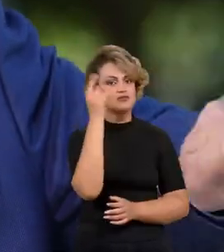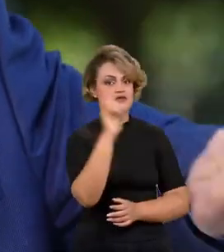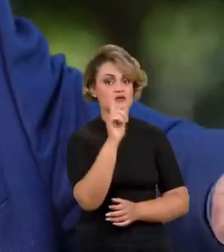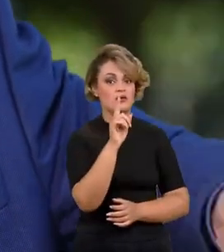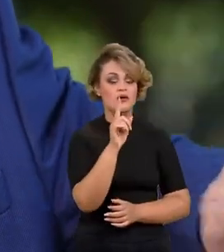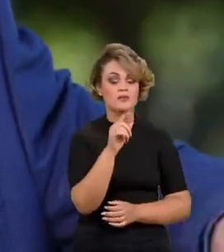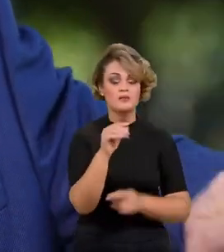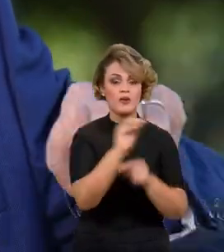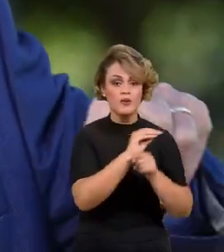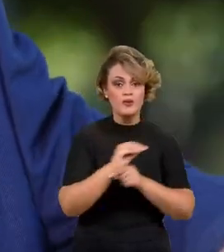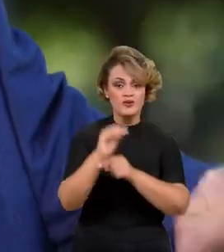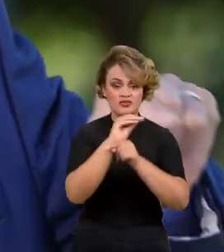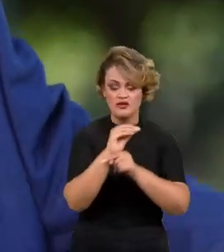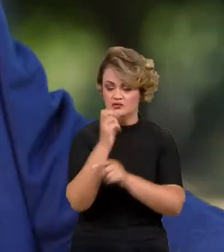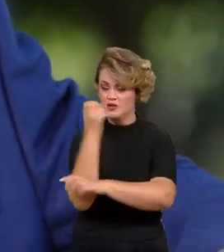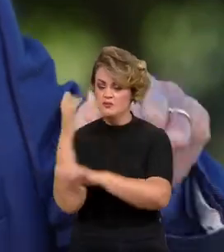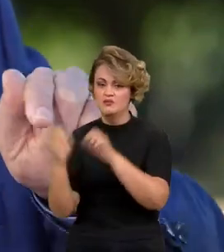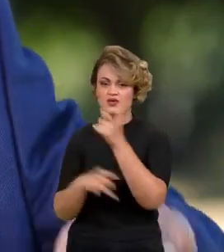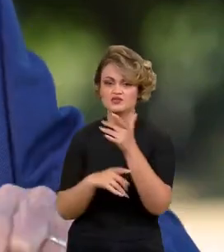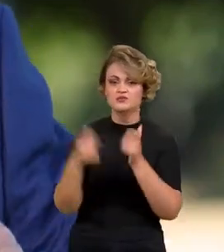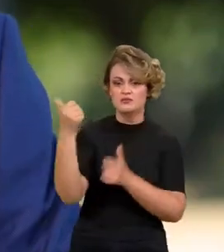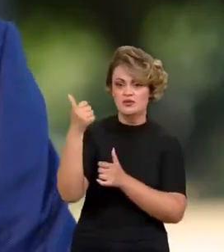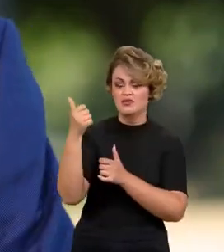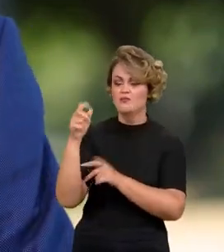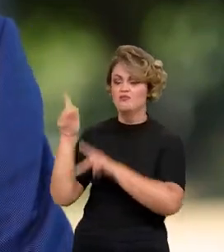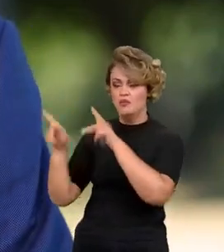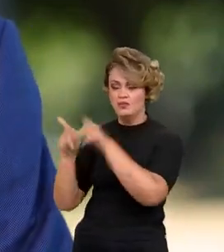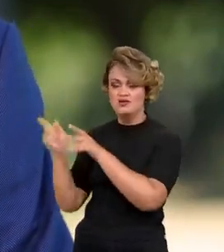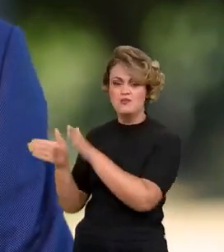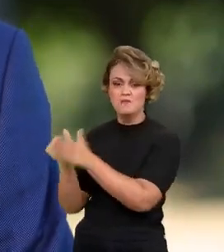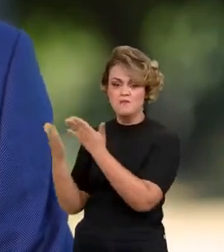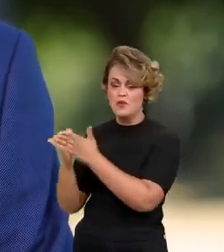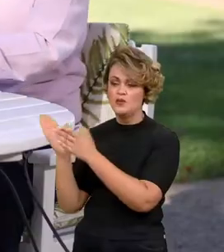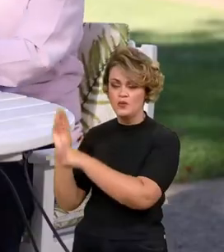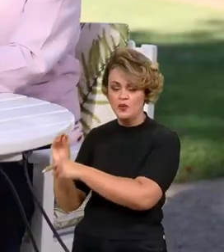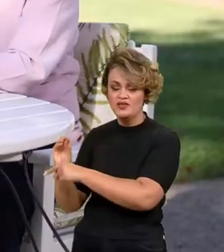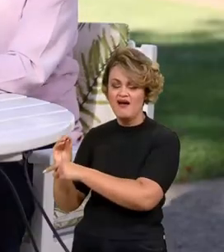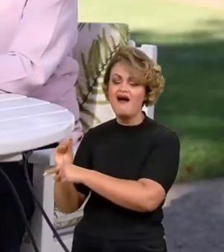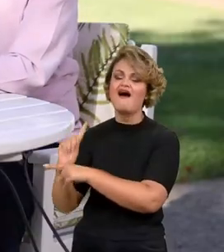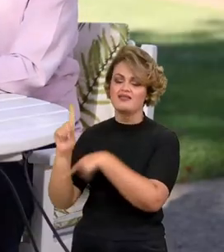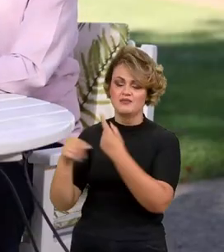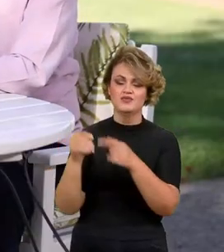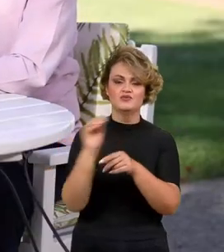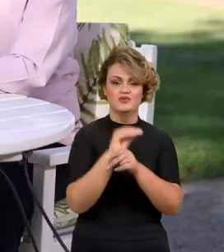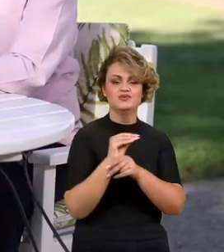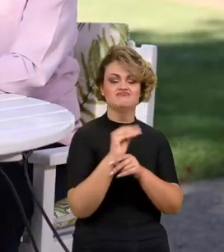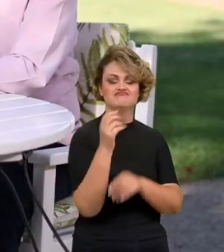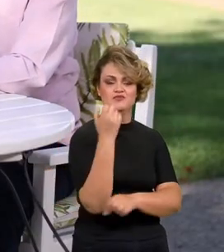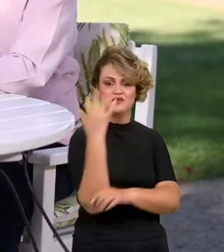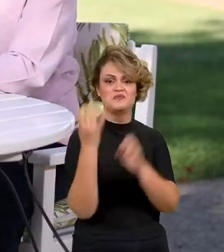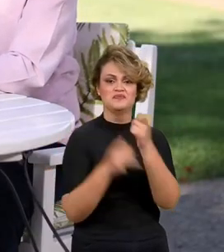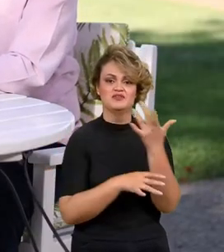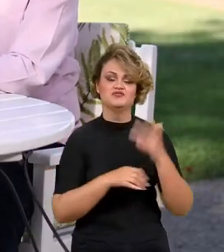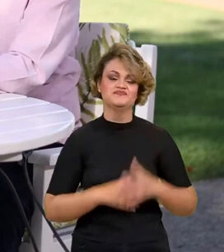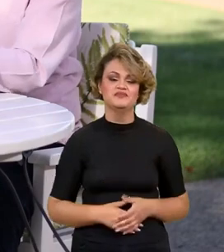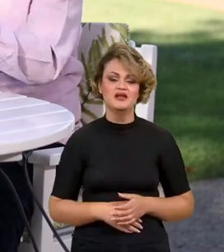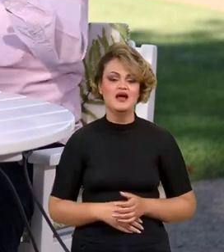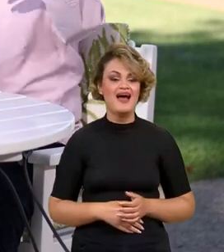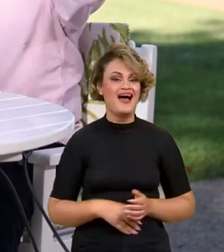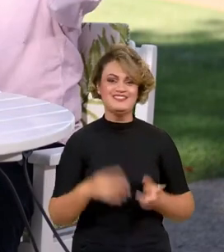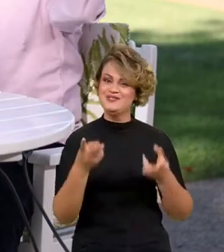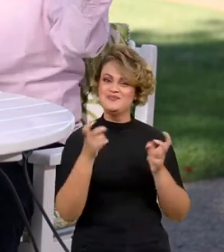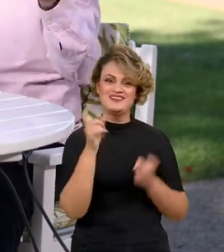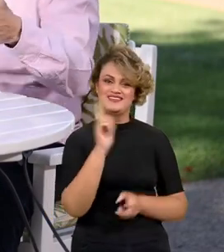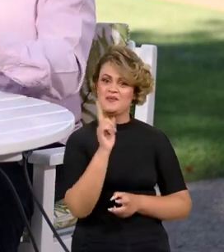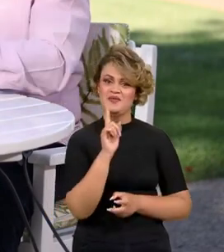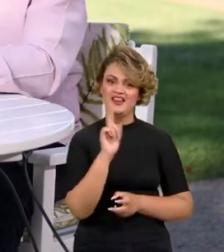a gente começa cuidando do povo pobre que mora nessas regiões é que isso é uma parte que muitas vezes a gente não nota nessas discussões você